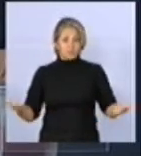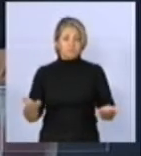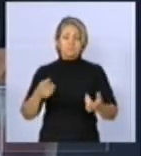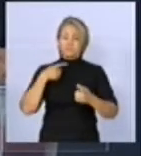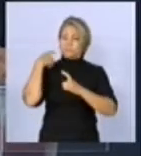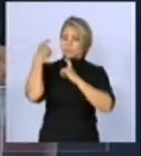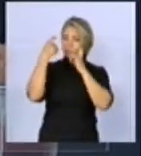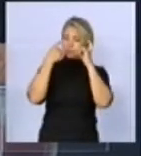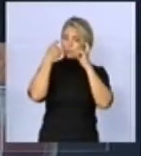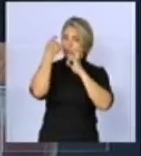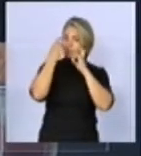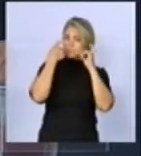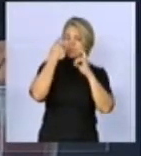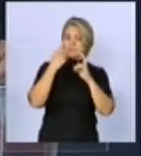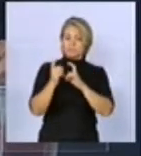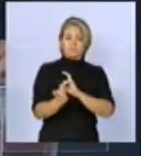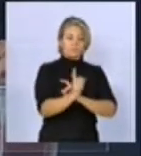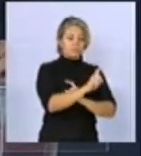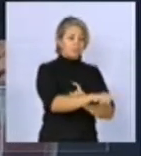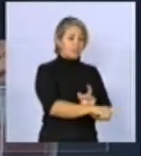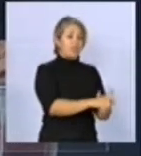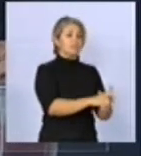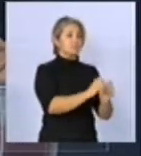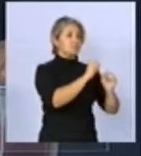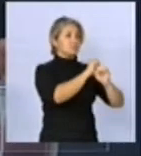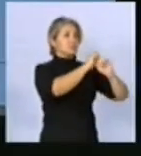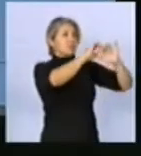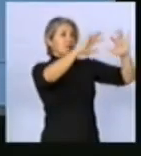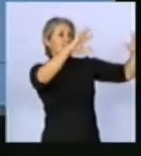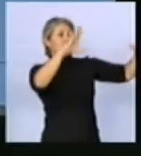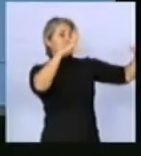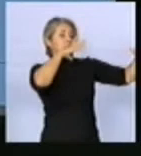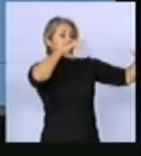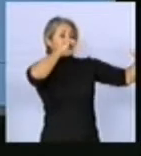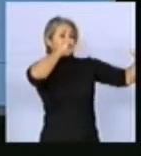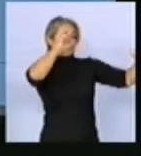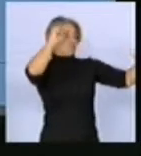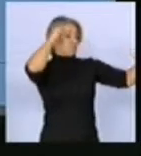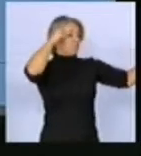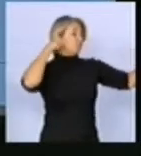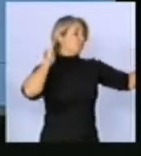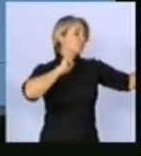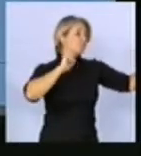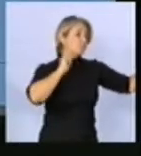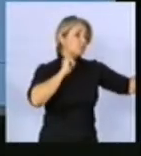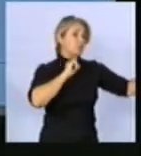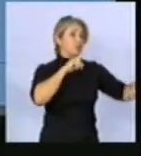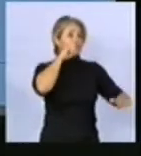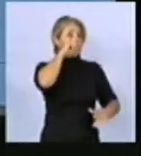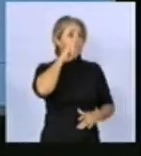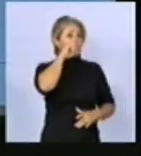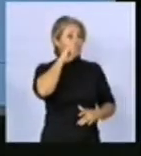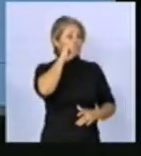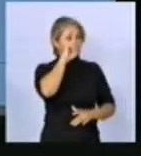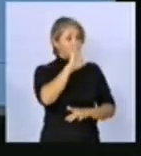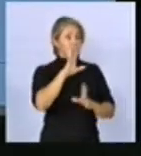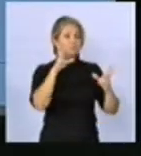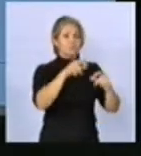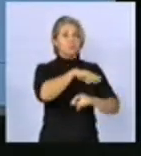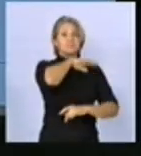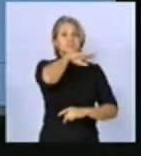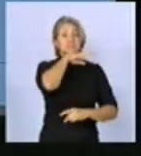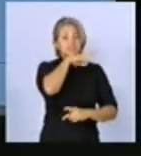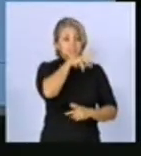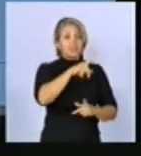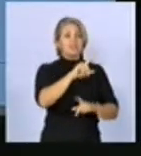preocupação por um lado a poluição atmosférica o perigo a forma que foi demonstrado aqui pelo nosso vereador